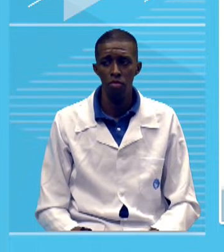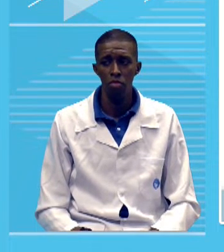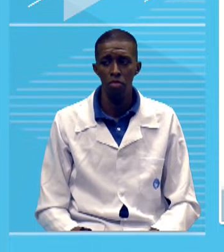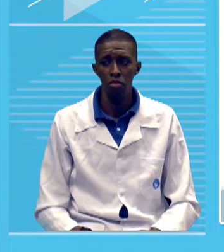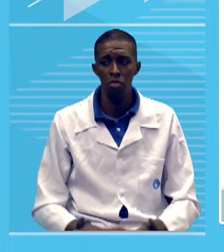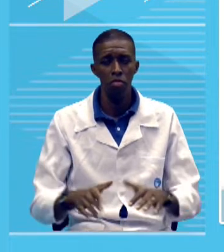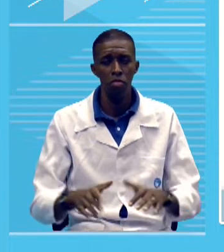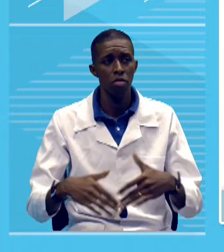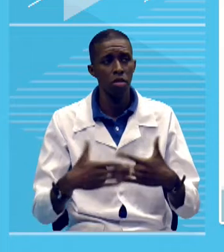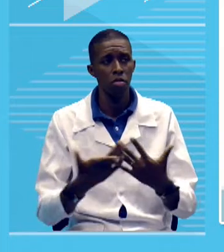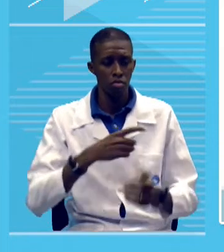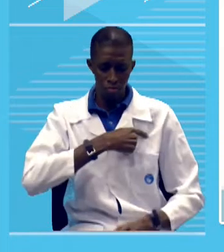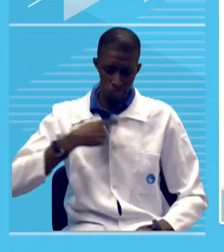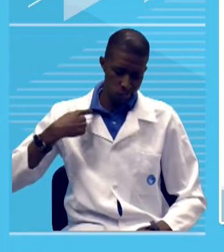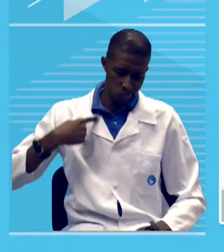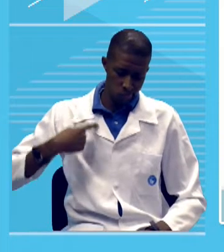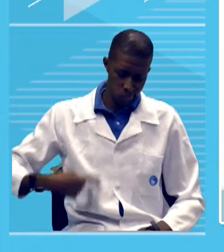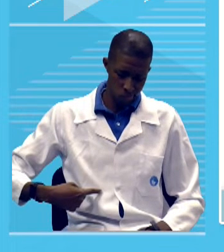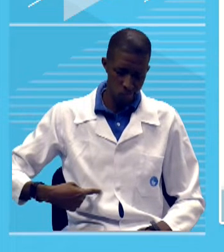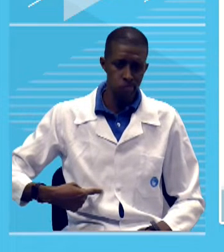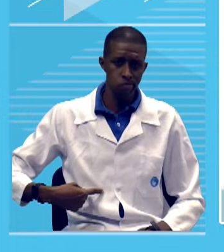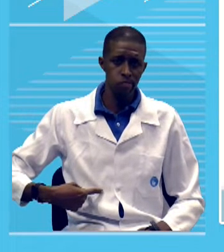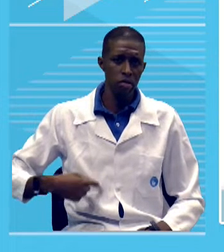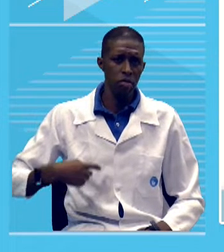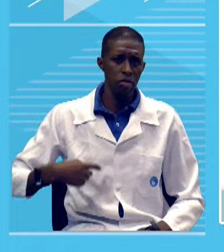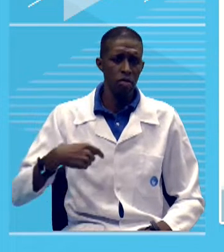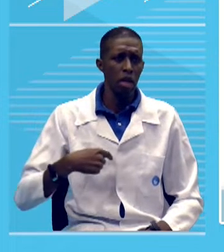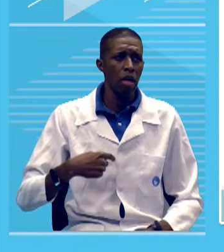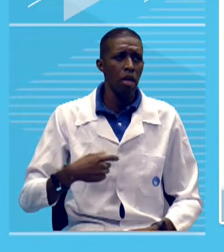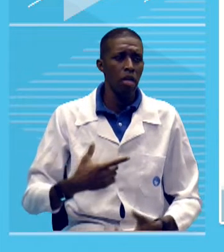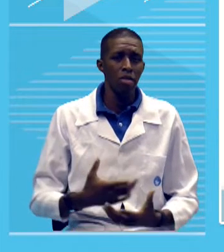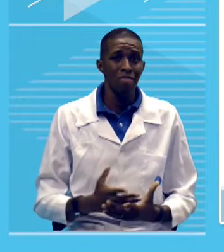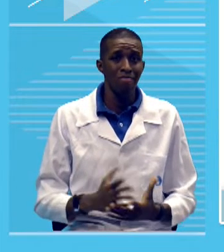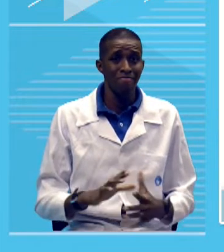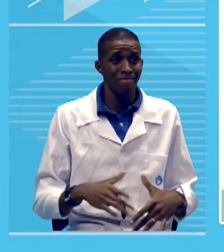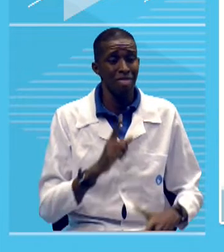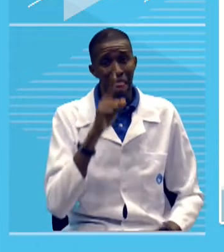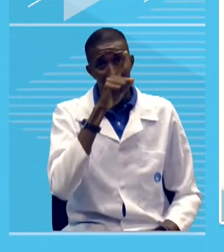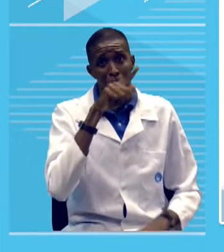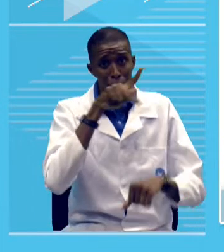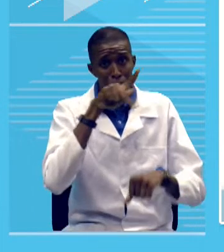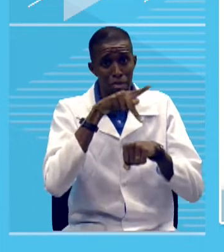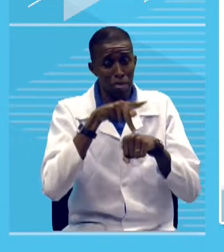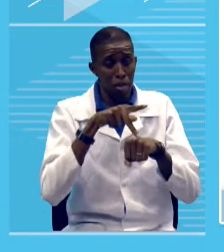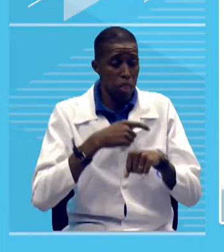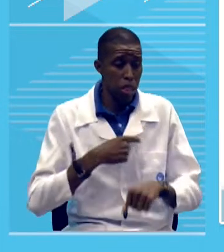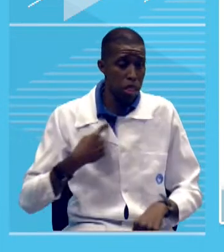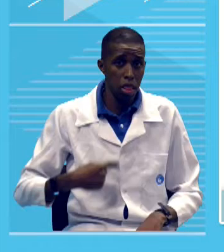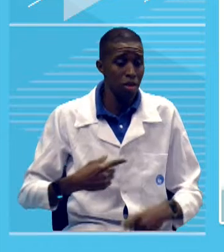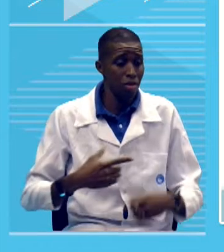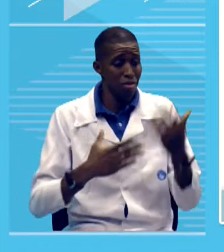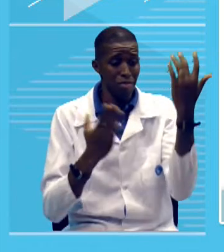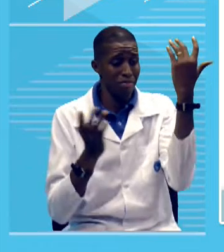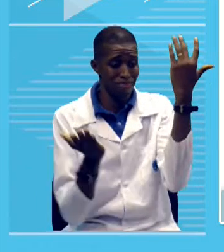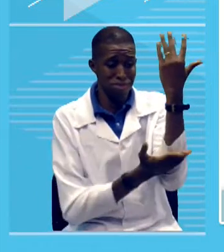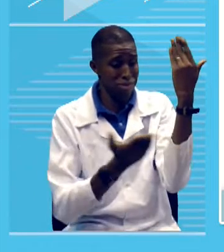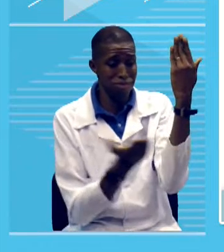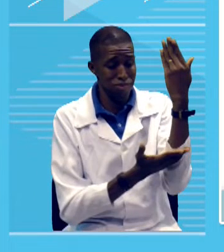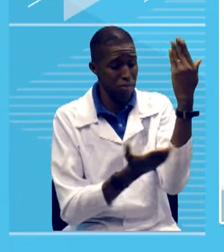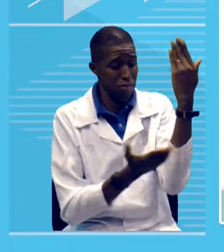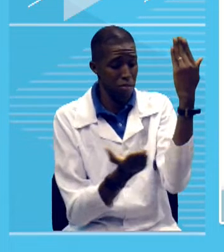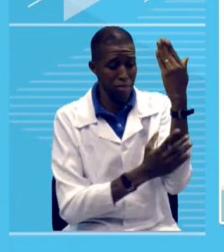e o exemplo da China de a China diariamente queima cinquenta por cento do carvão mineral do mundo